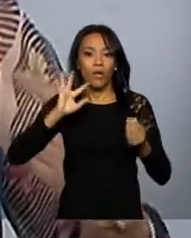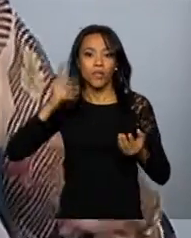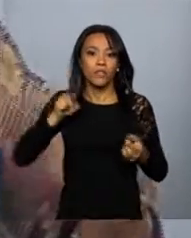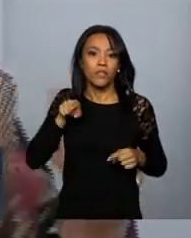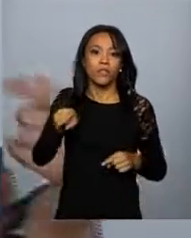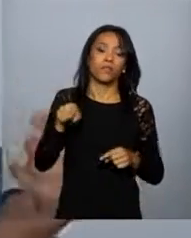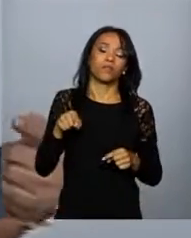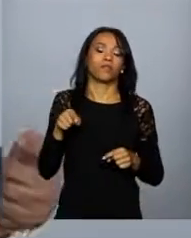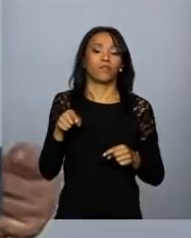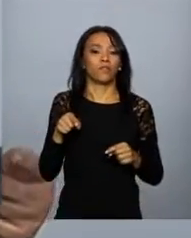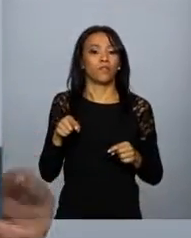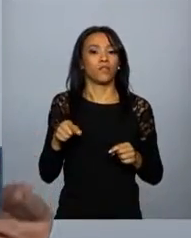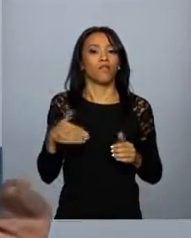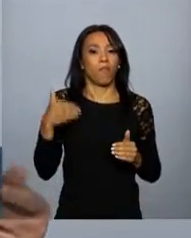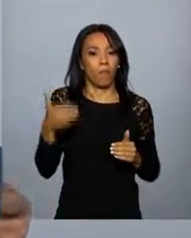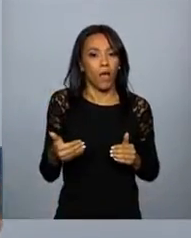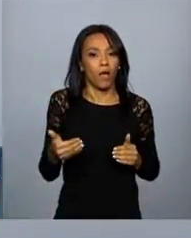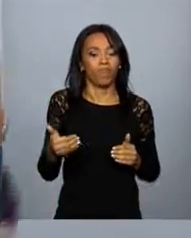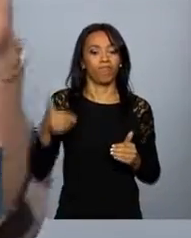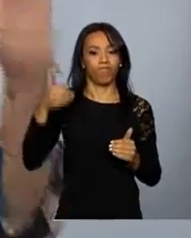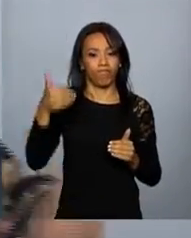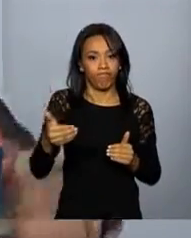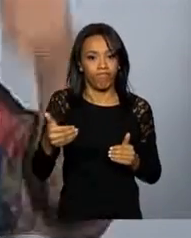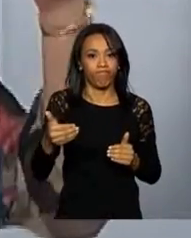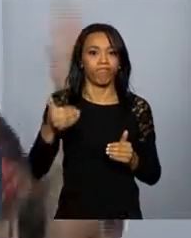mas progressivamente fomos